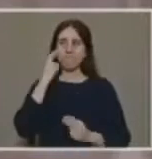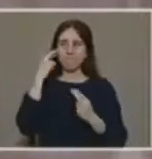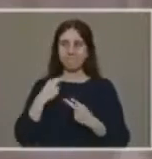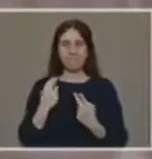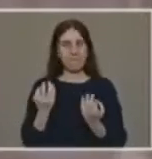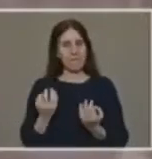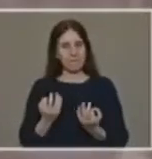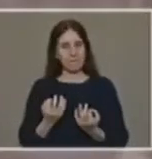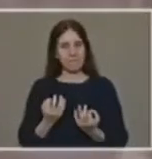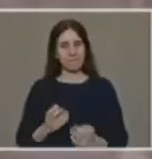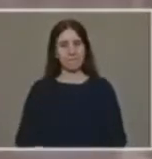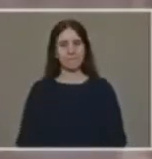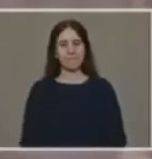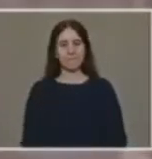disso.